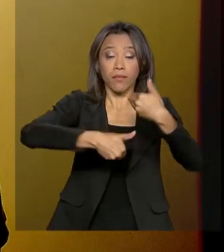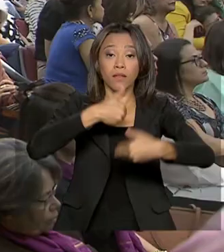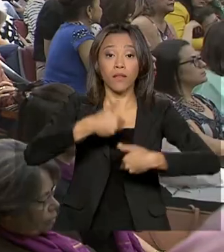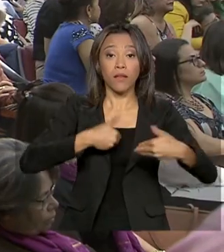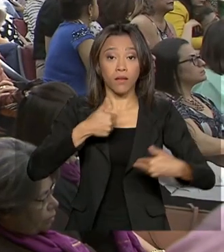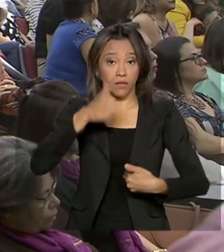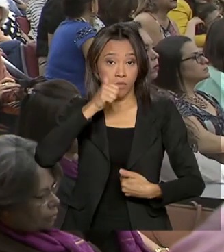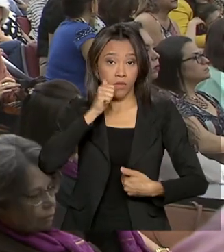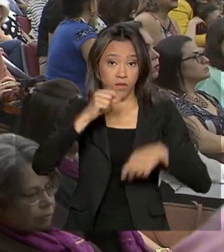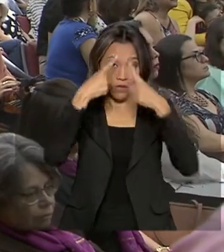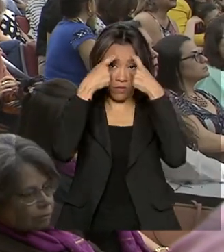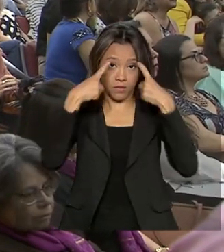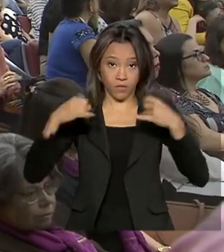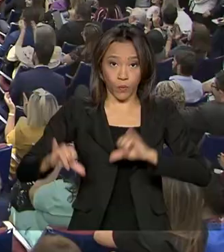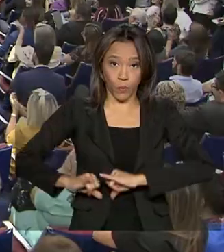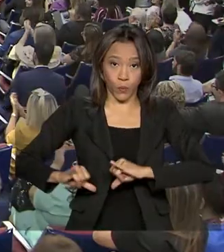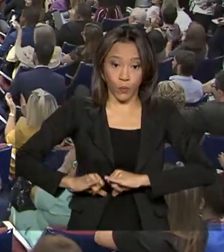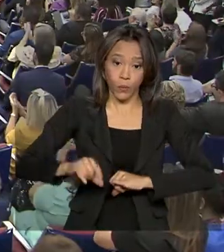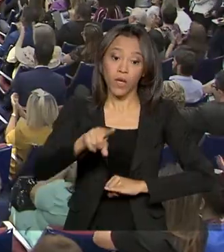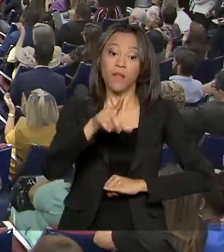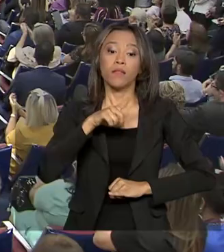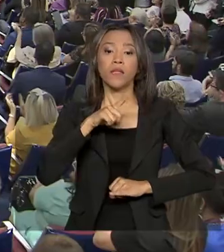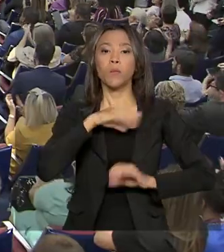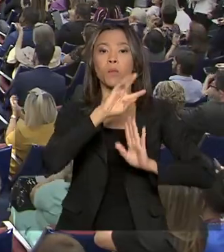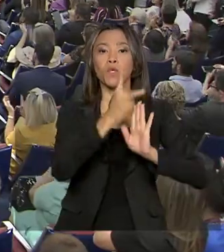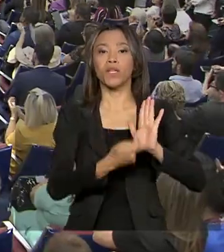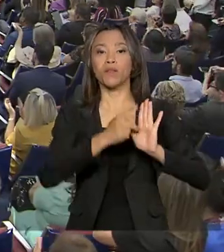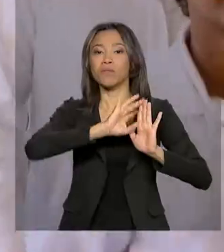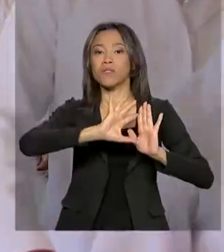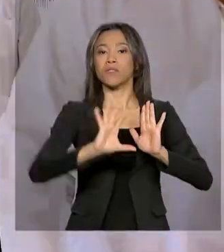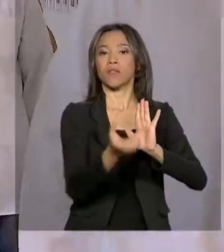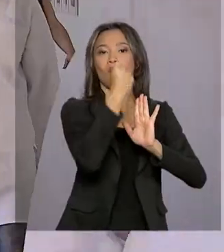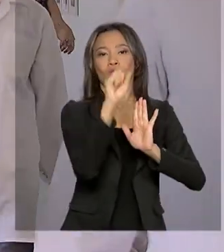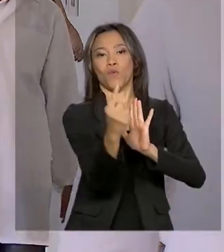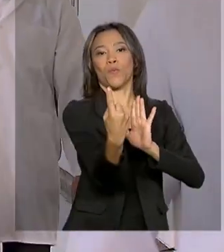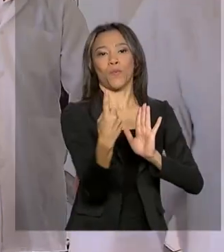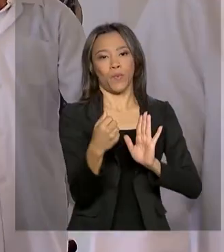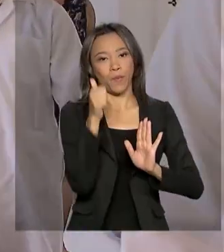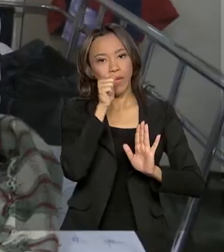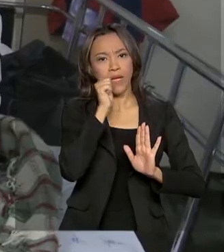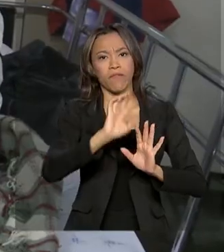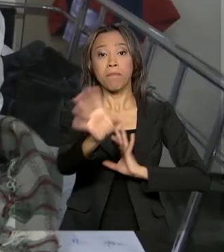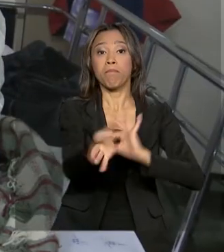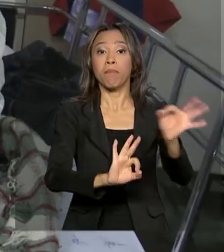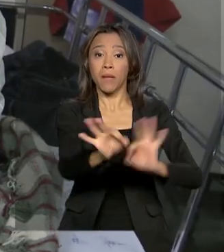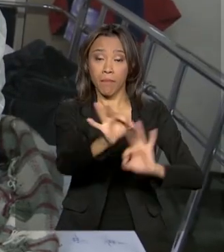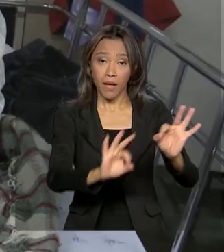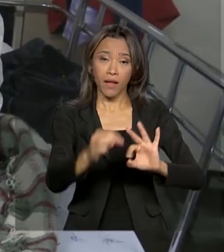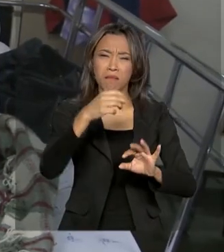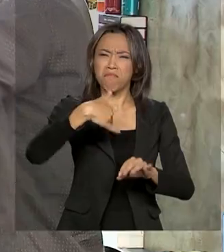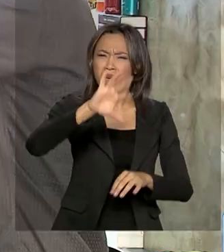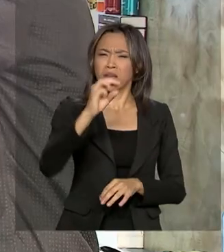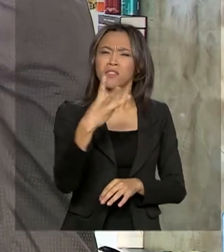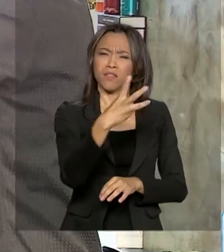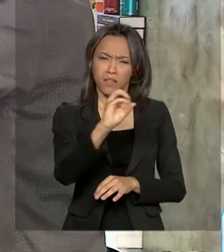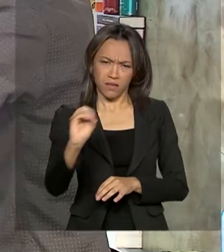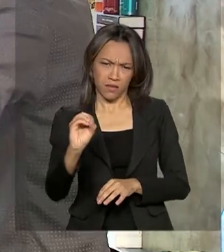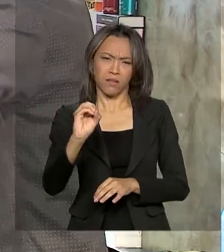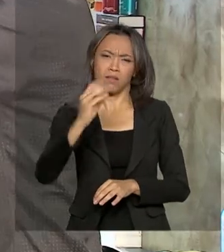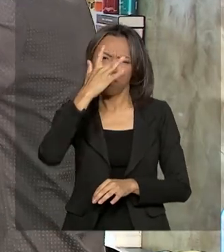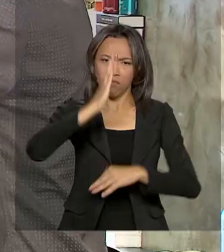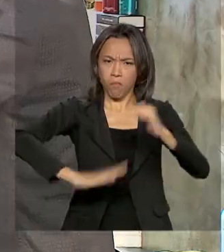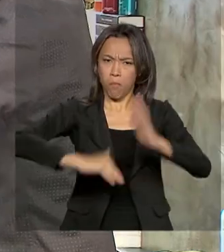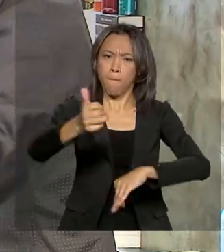violência, foi lançado o projeto Salve Uma Mulher, que vai preparar 340 mil agentes de saúde e 150